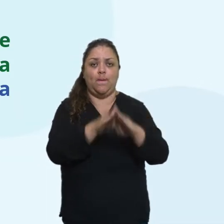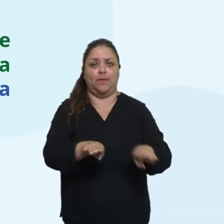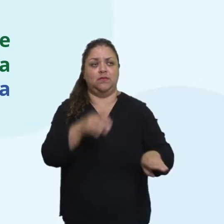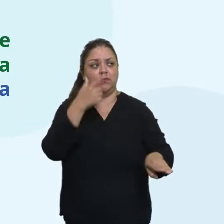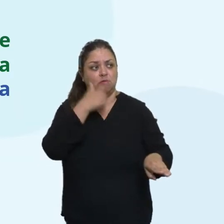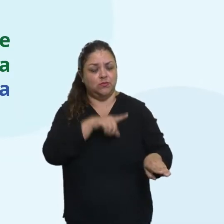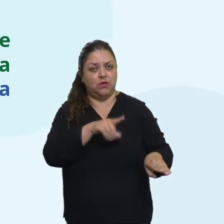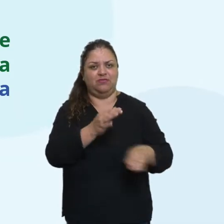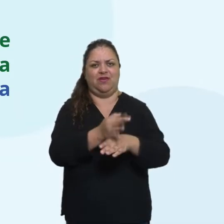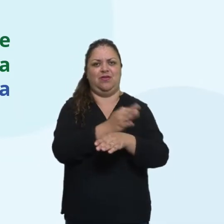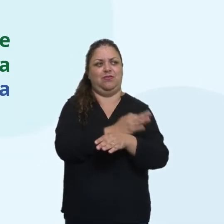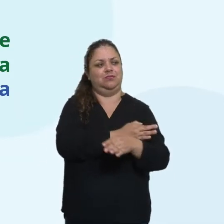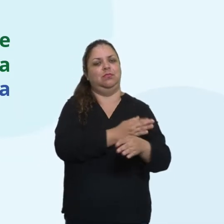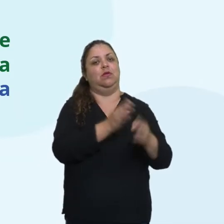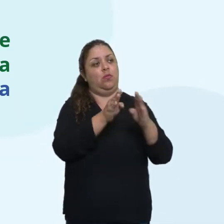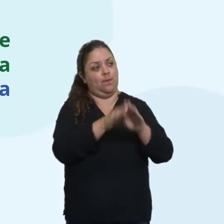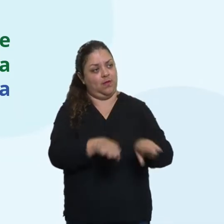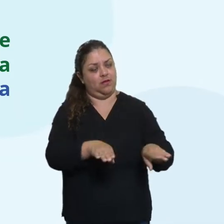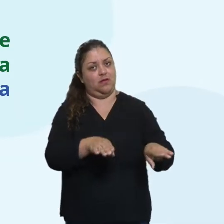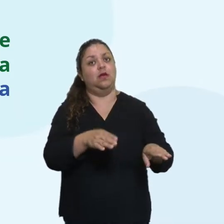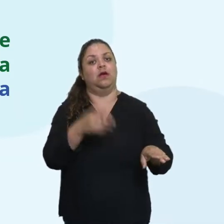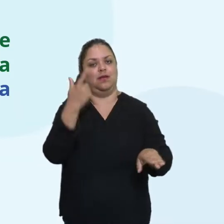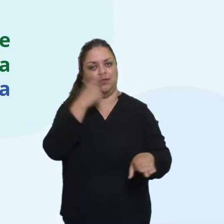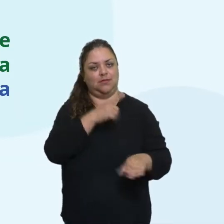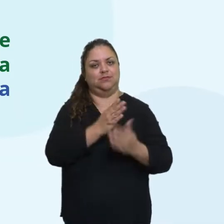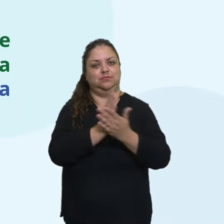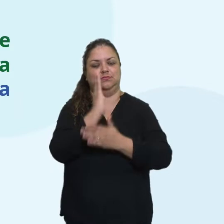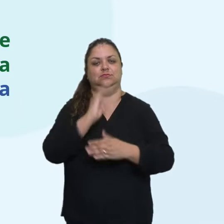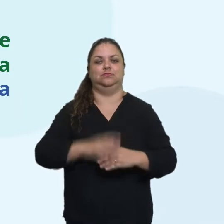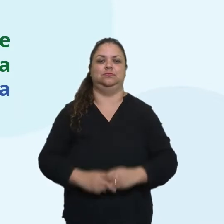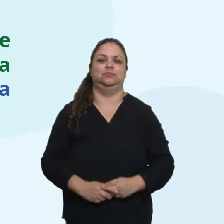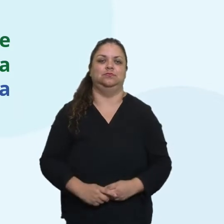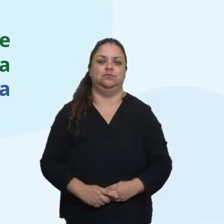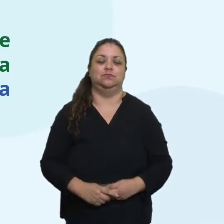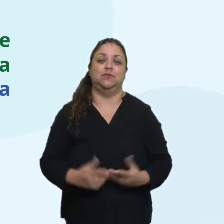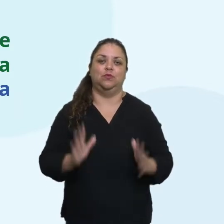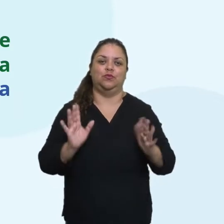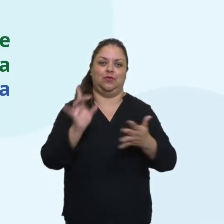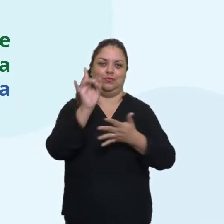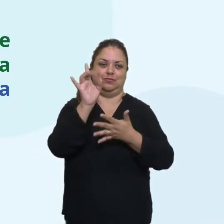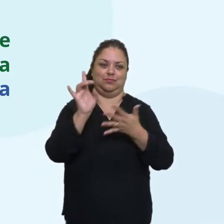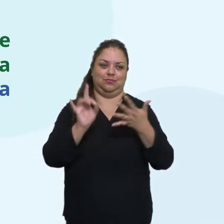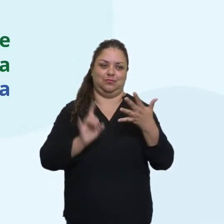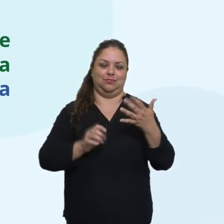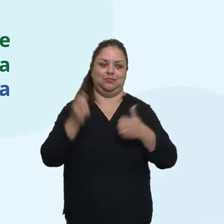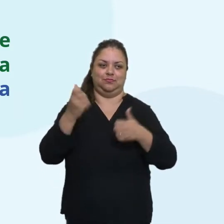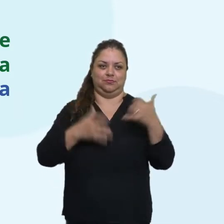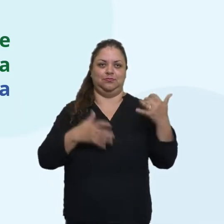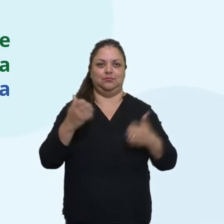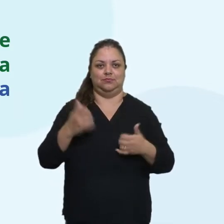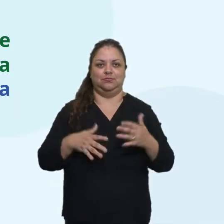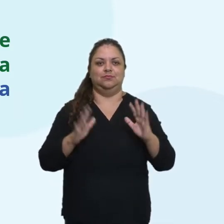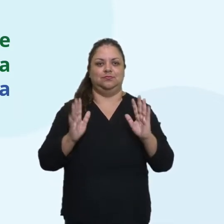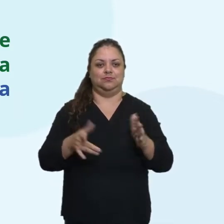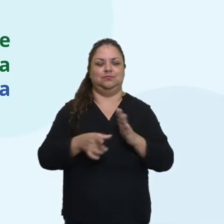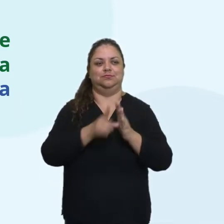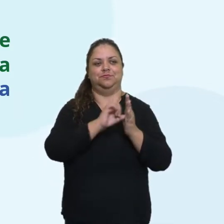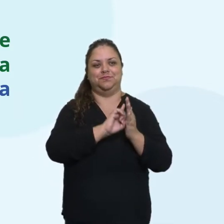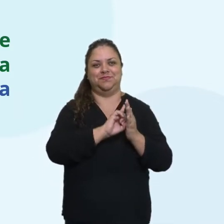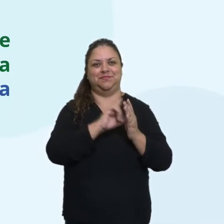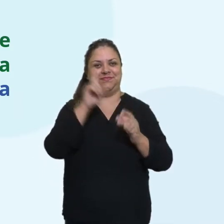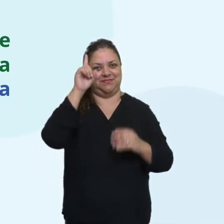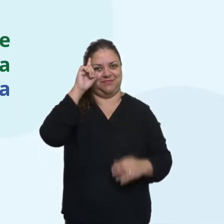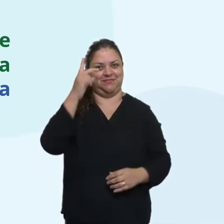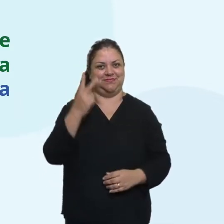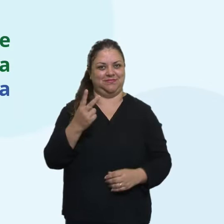Então essas são algumas são alguns pontos que já foram inclusive mencionados vem no dia